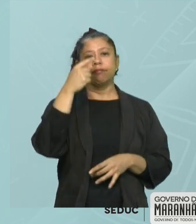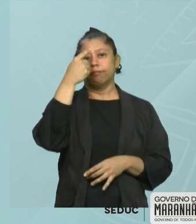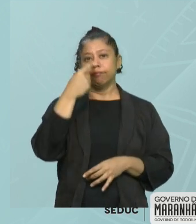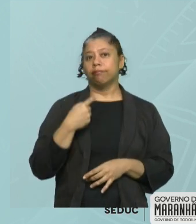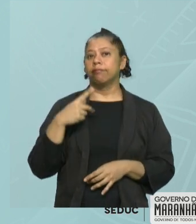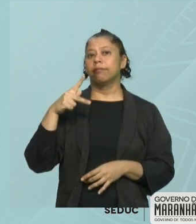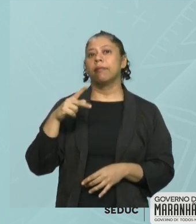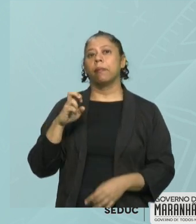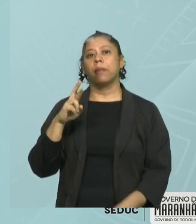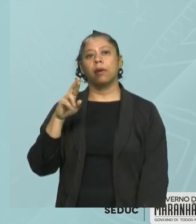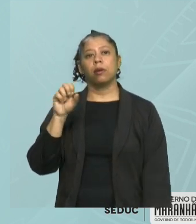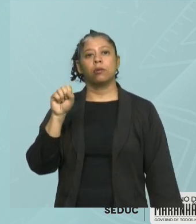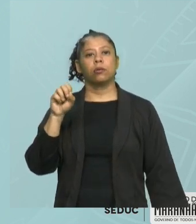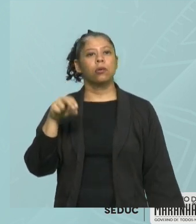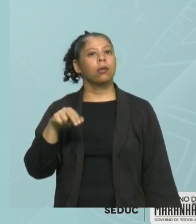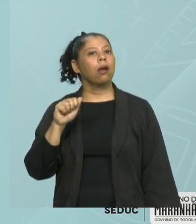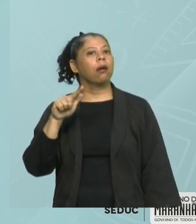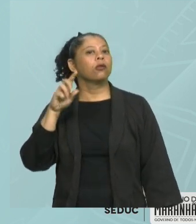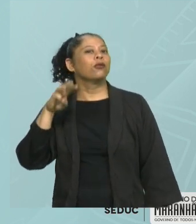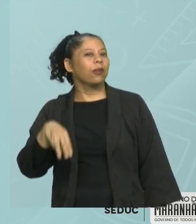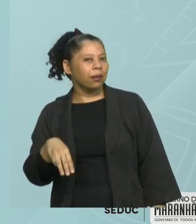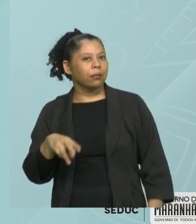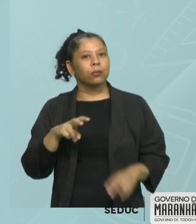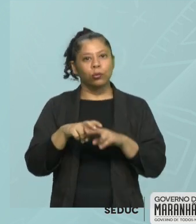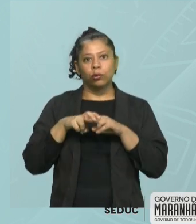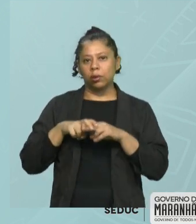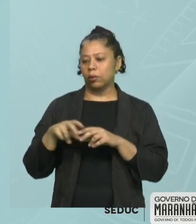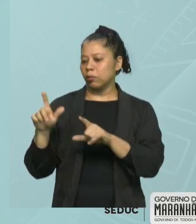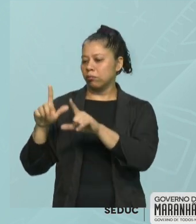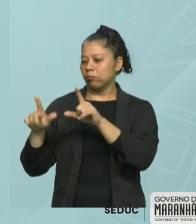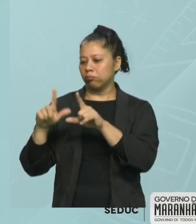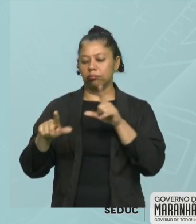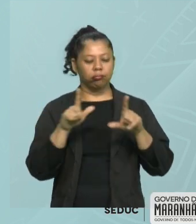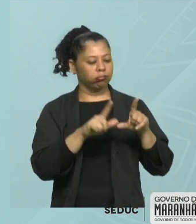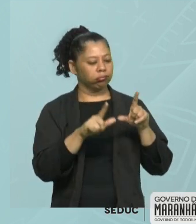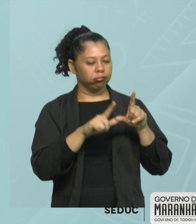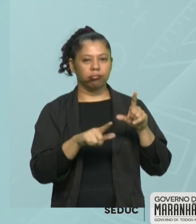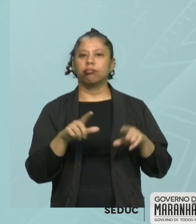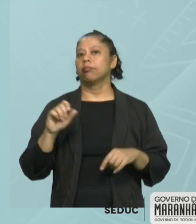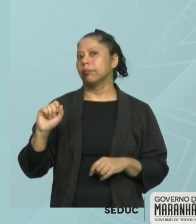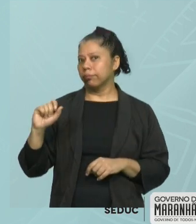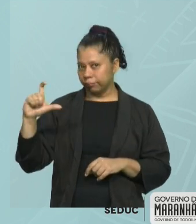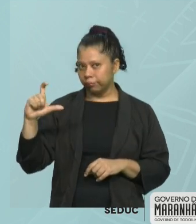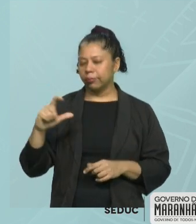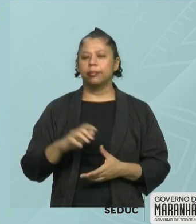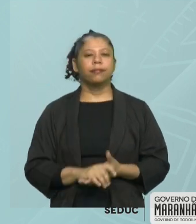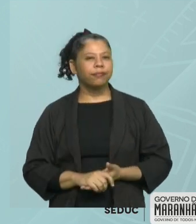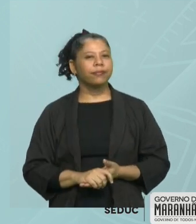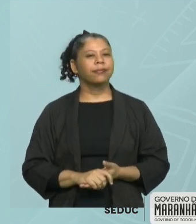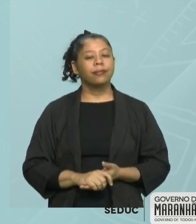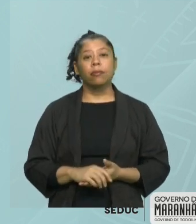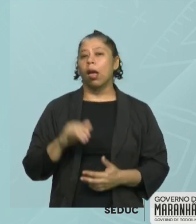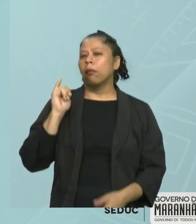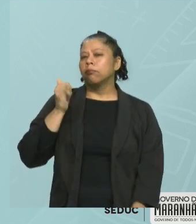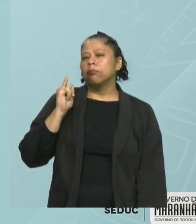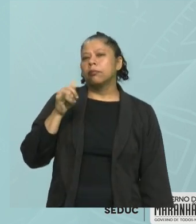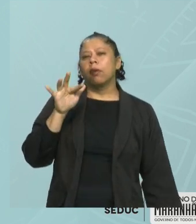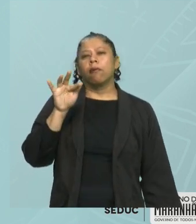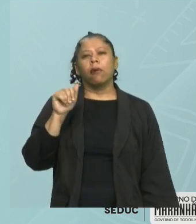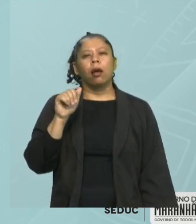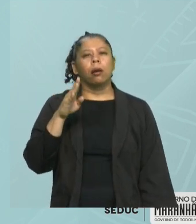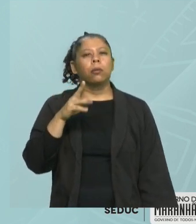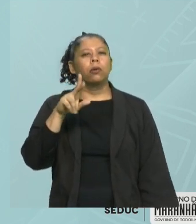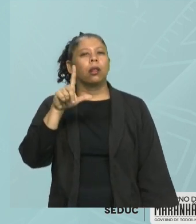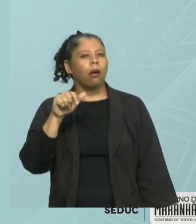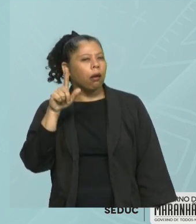são personificadas, por isso, letras maiúsculas. A fábula é um gênero textual. Você já